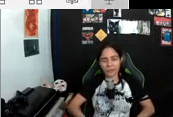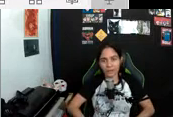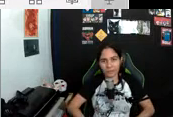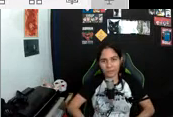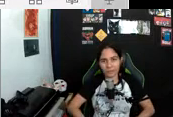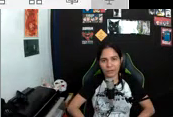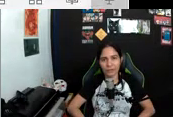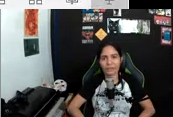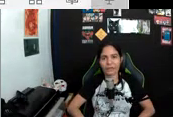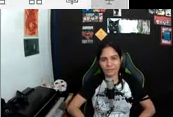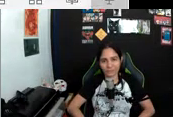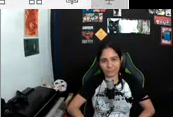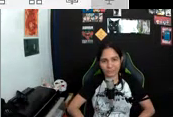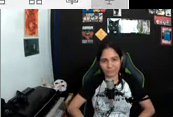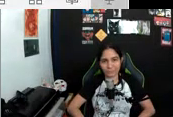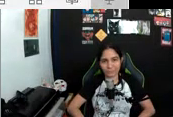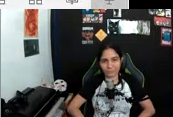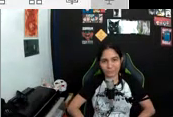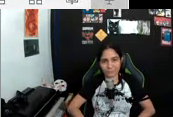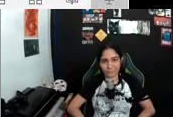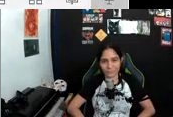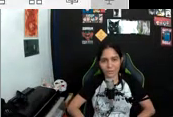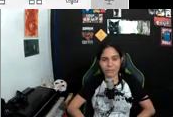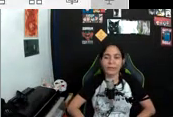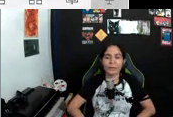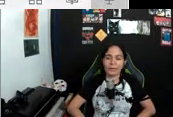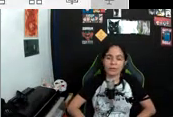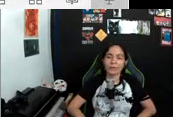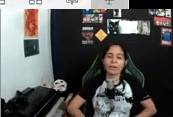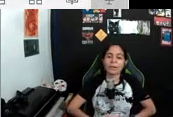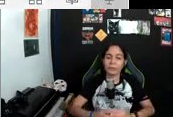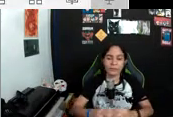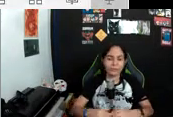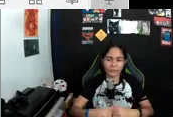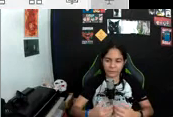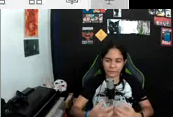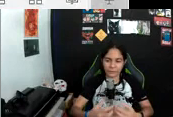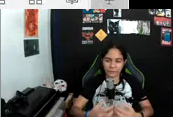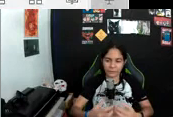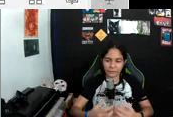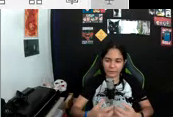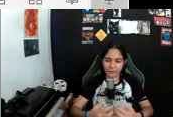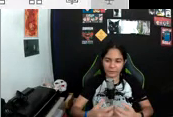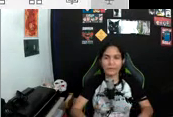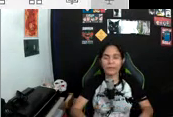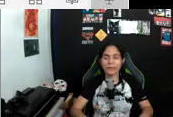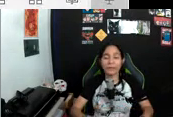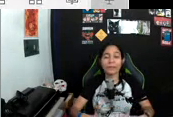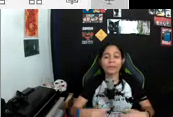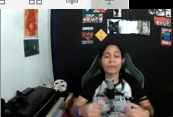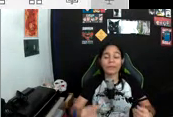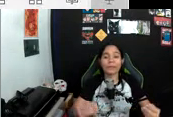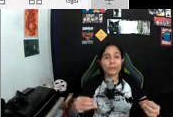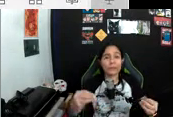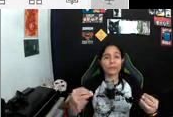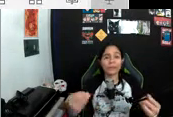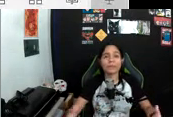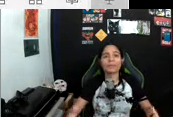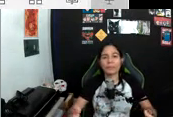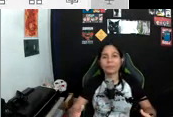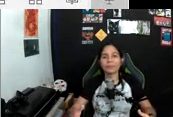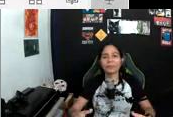conseguir identificar a medicação? Né? Então, foi fenomenal essa ideia que ela teve. E, às